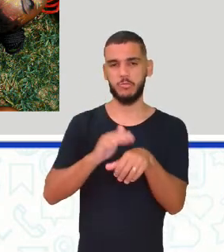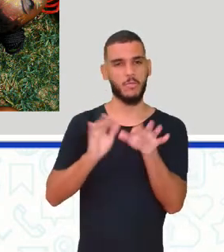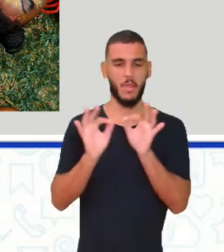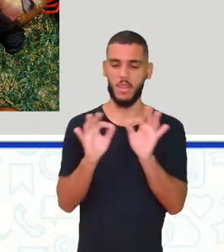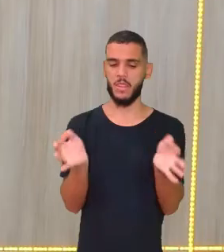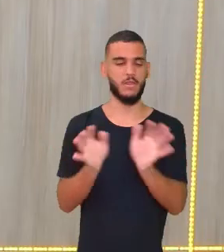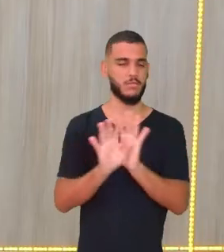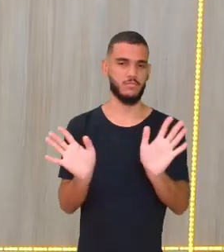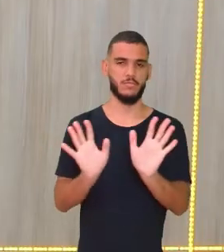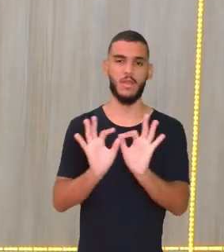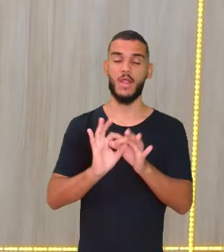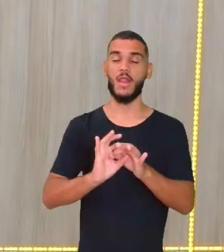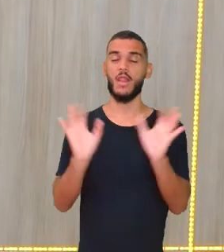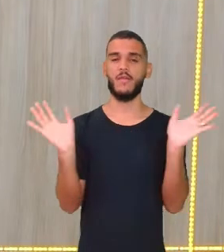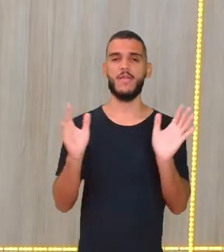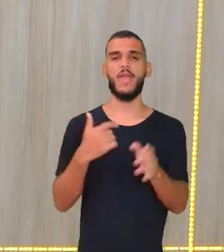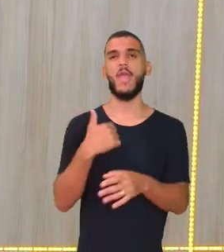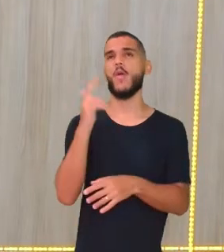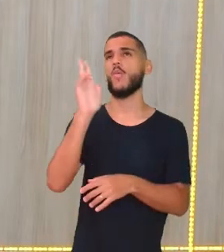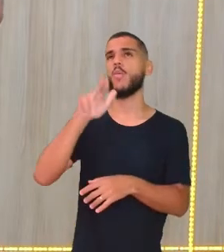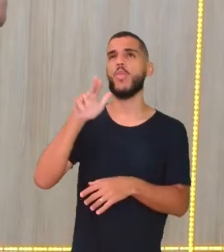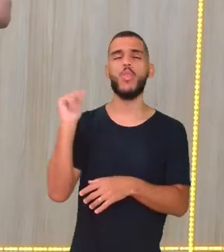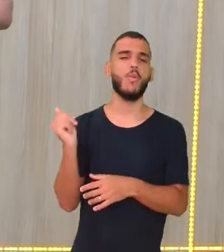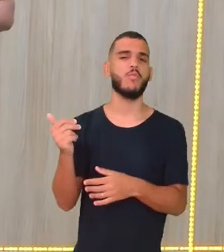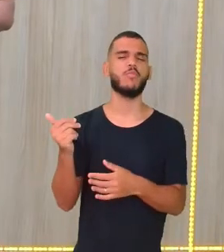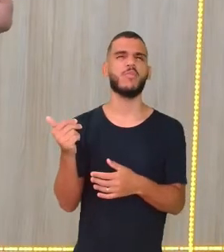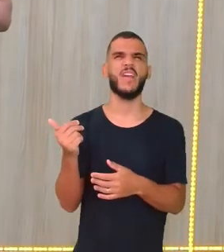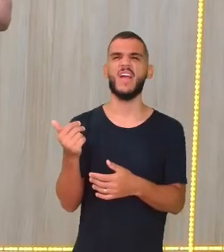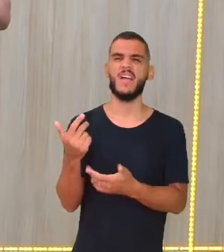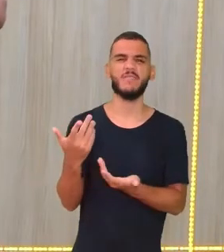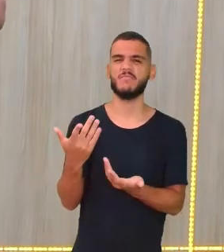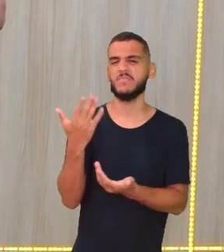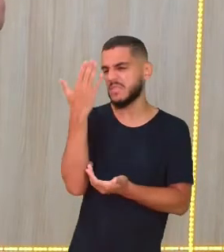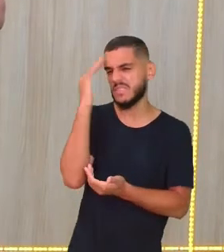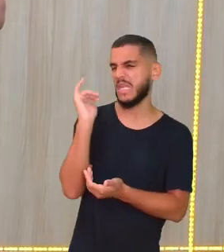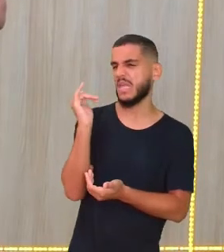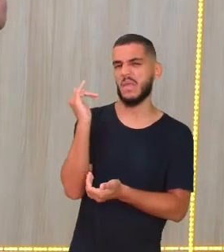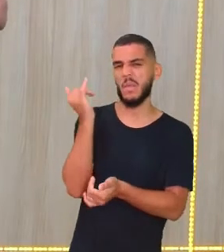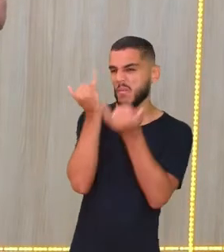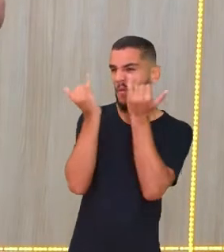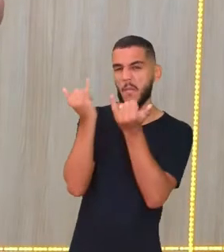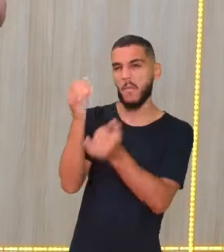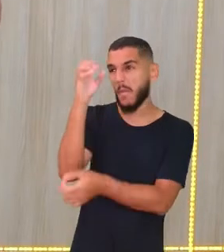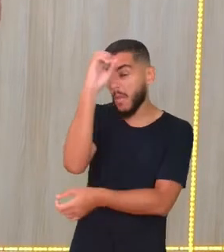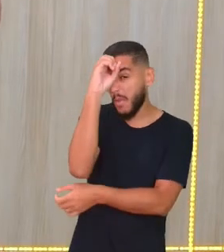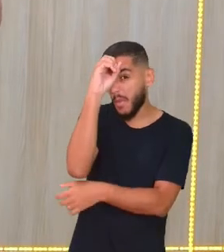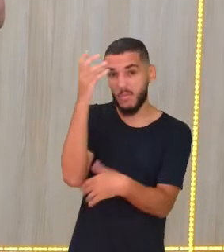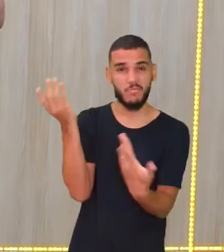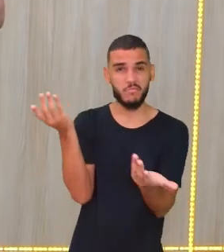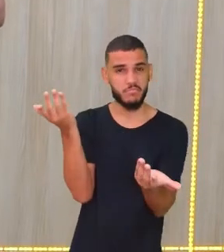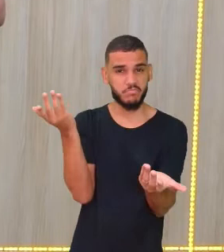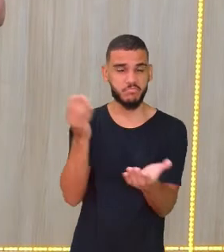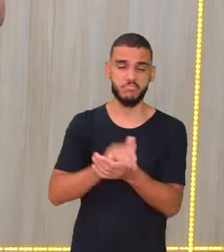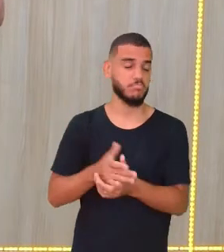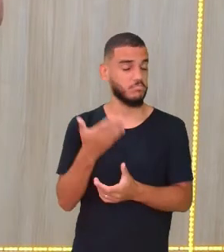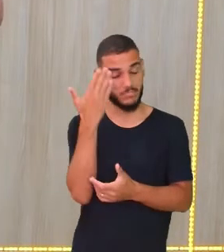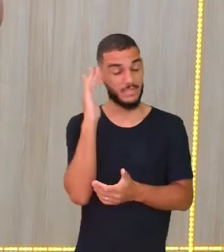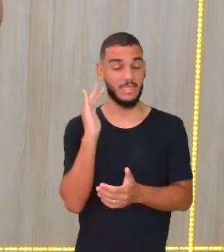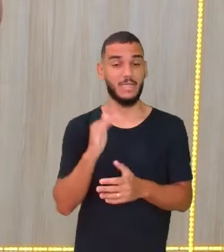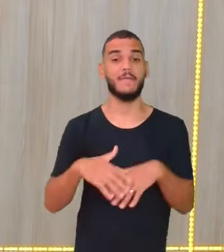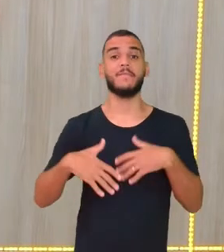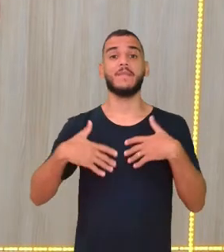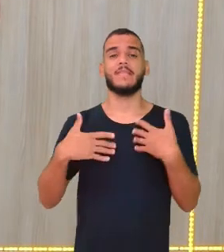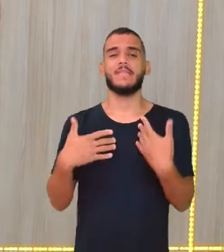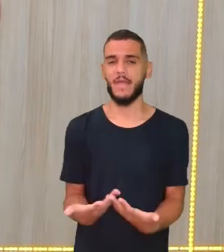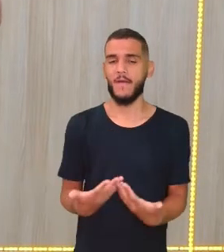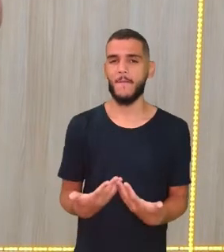é? Eu nunca ouvi falar sobre esta informação, né? Eu nunca tive essa informação. Então, de repente, seja